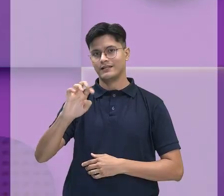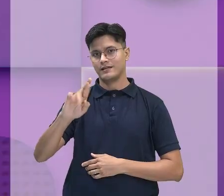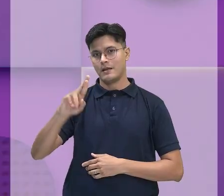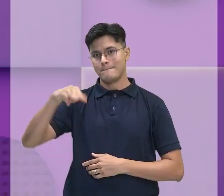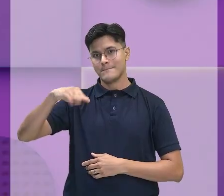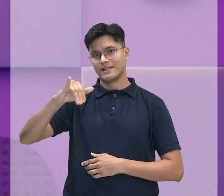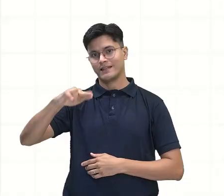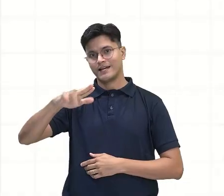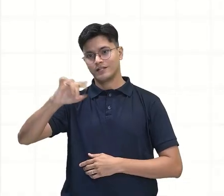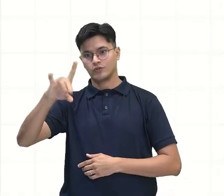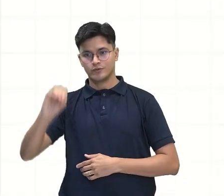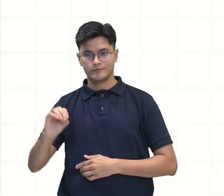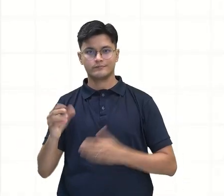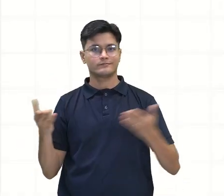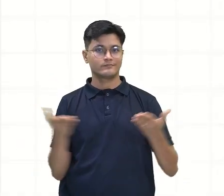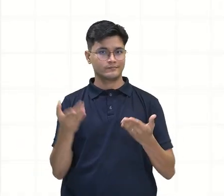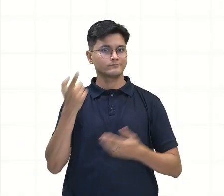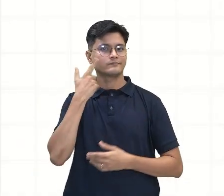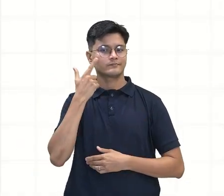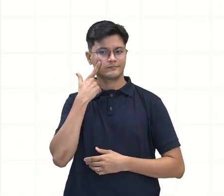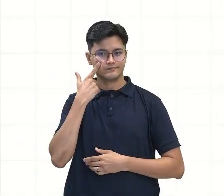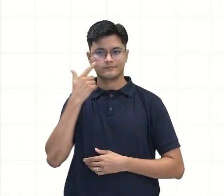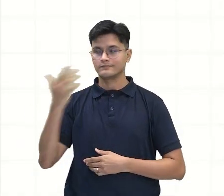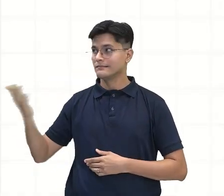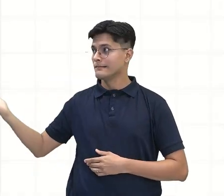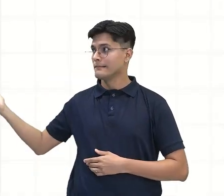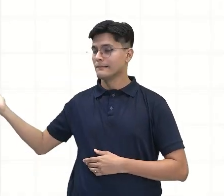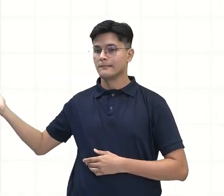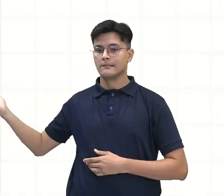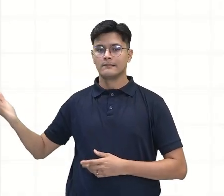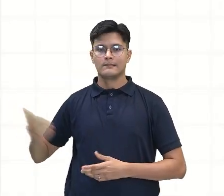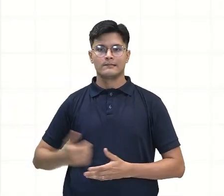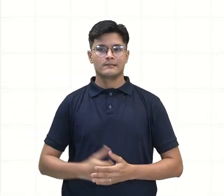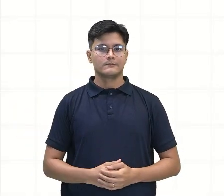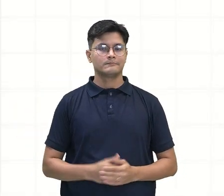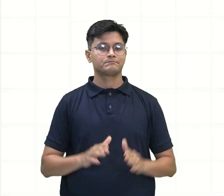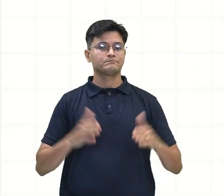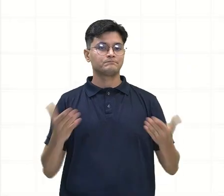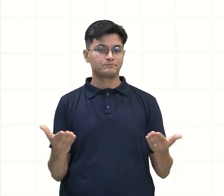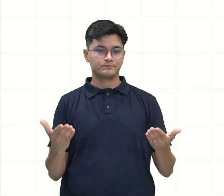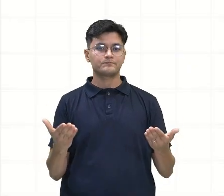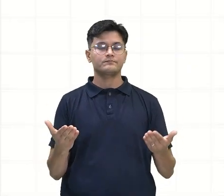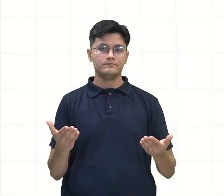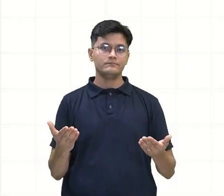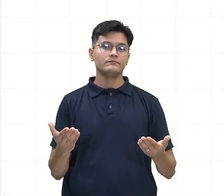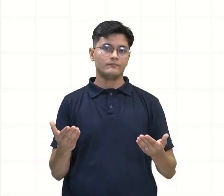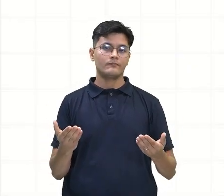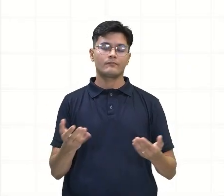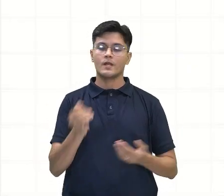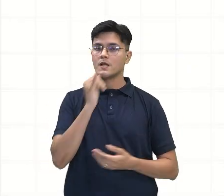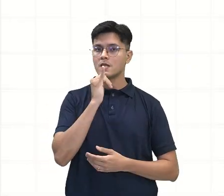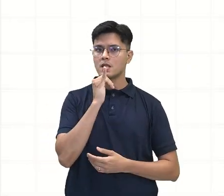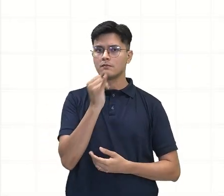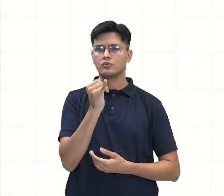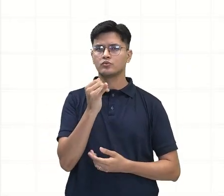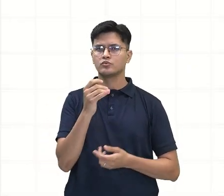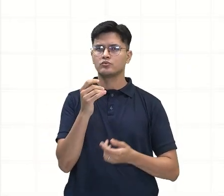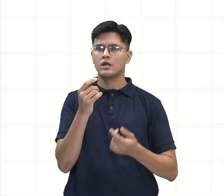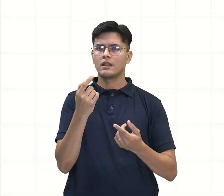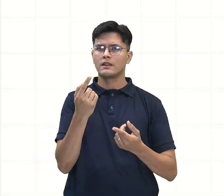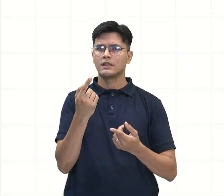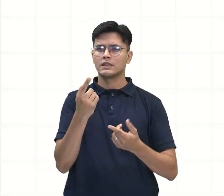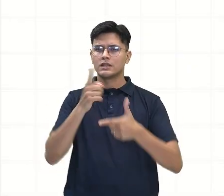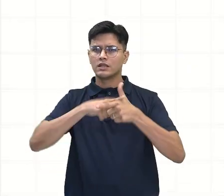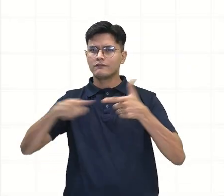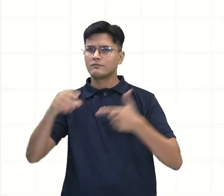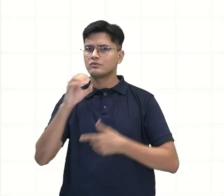isso que nós vamos trabalhar agora. Então, ó, não se divide por 0, como eu estava explicando para vocês.